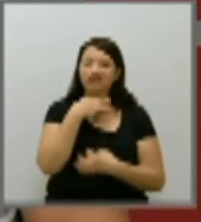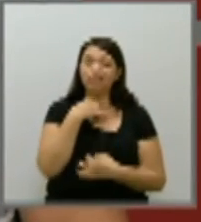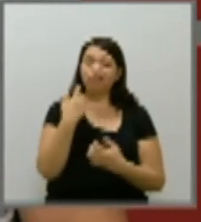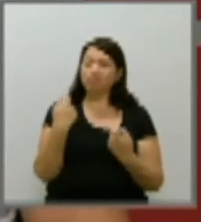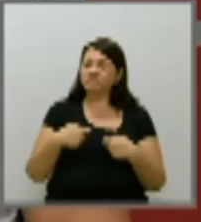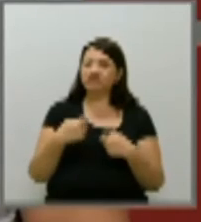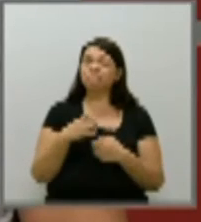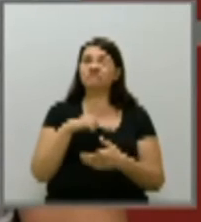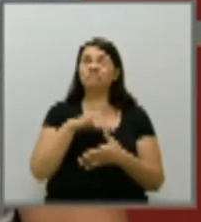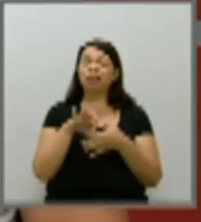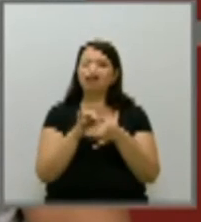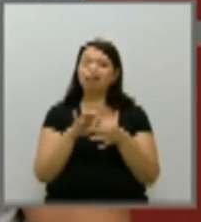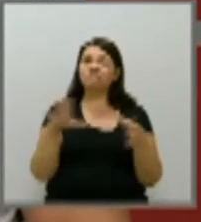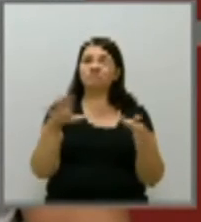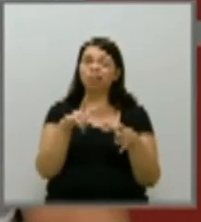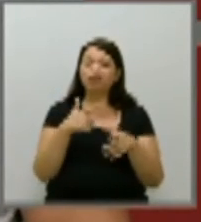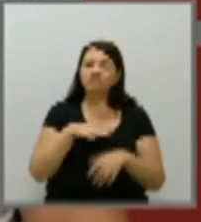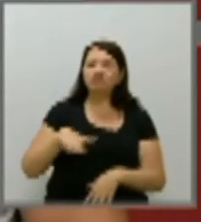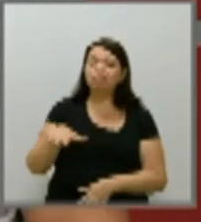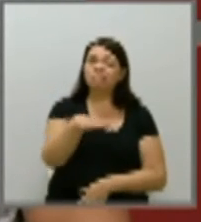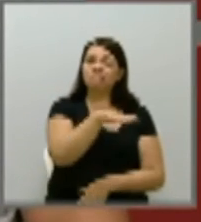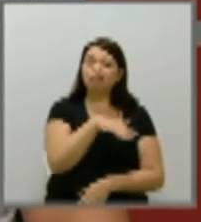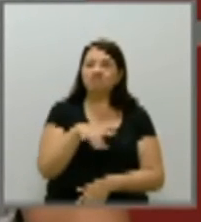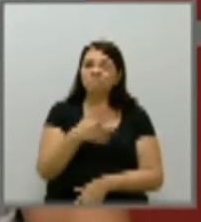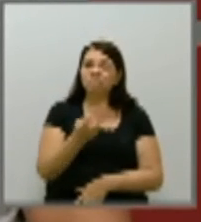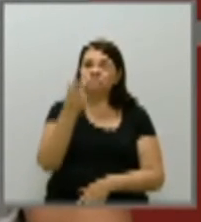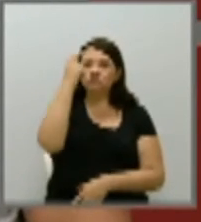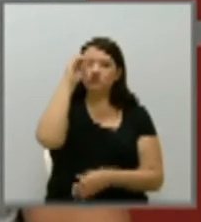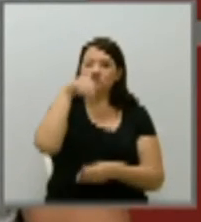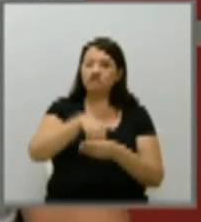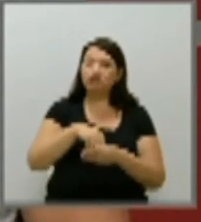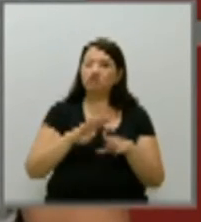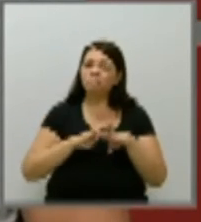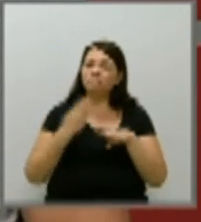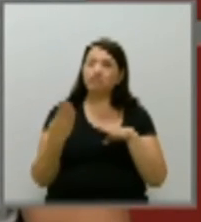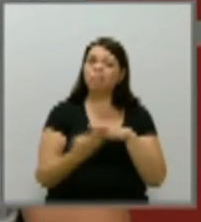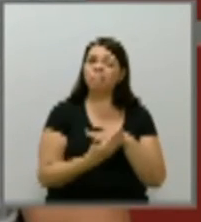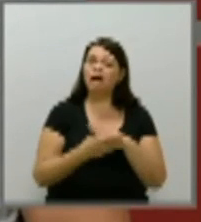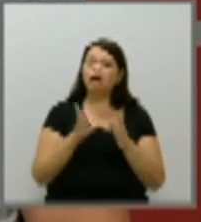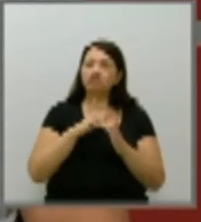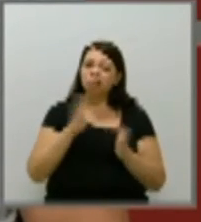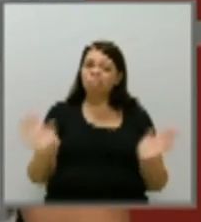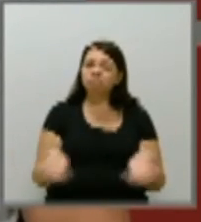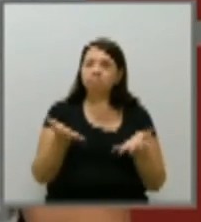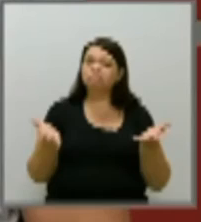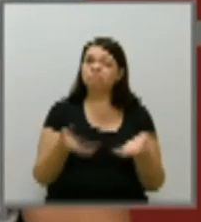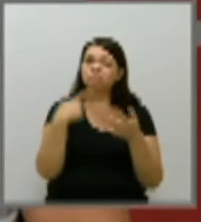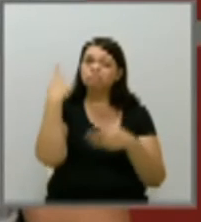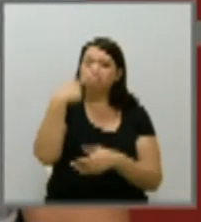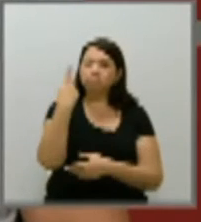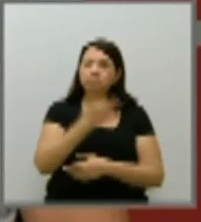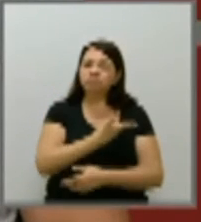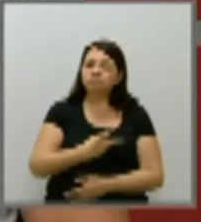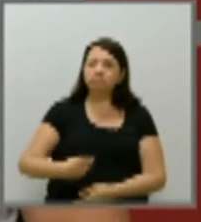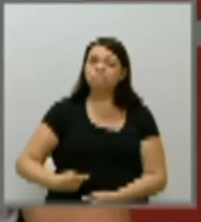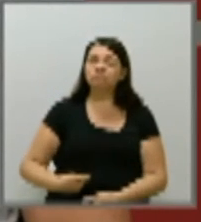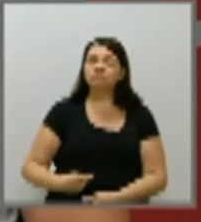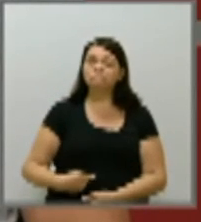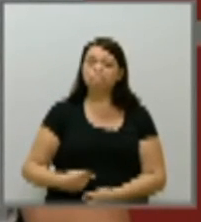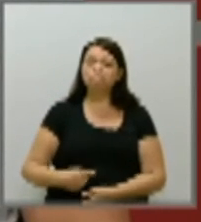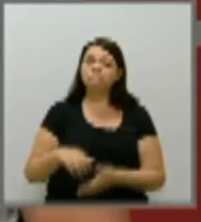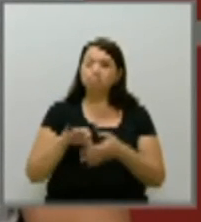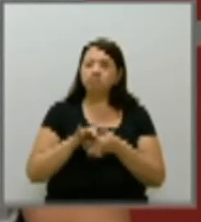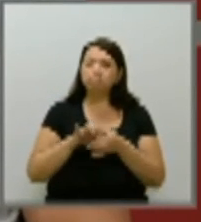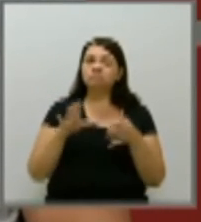a liberdade, o espaço e cultura nos bairros, com vários incentivos, com políticas públicas que permitam com que